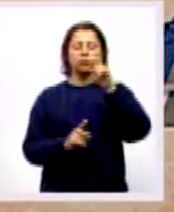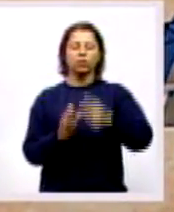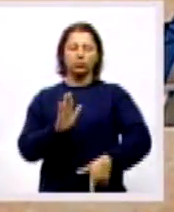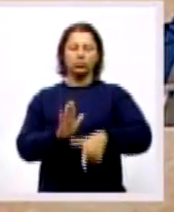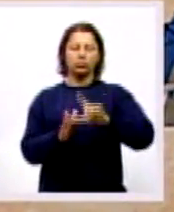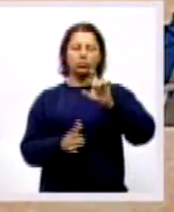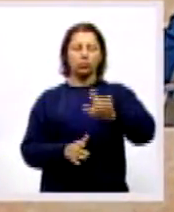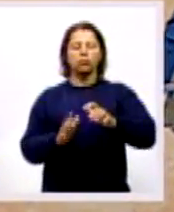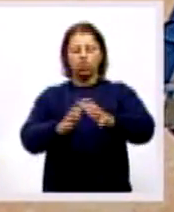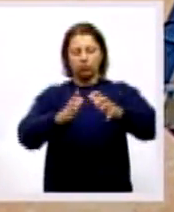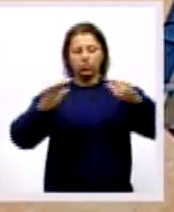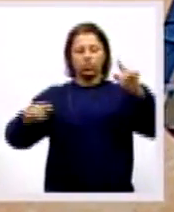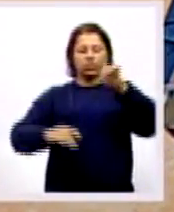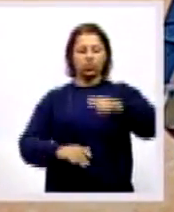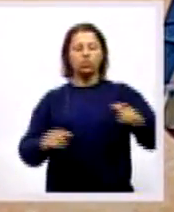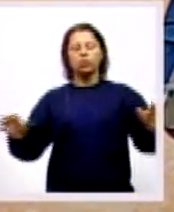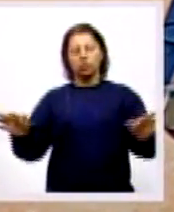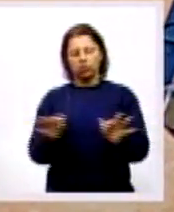grande, ela é pequena.